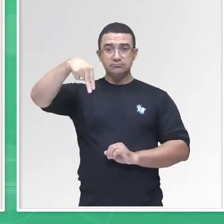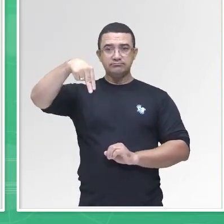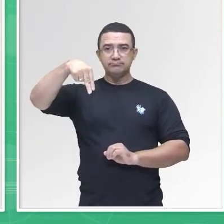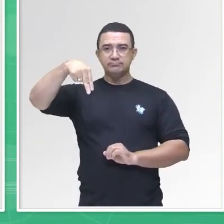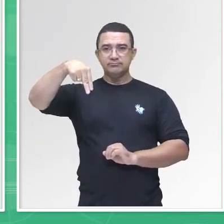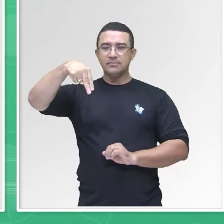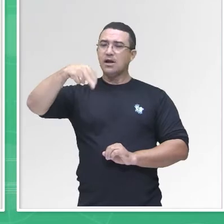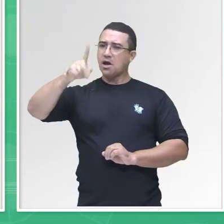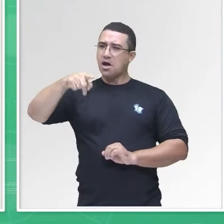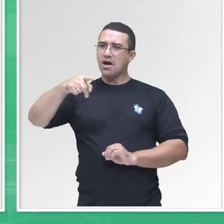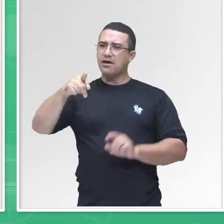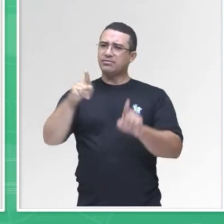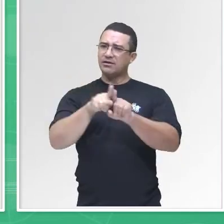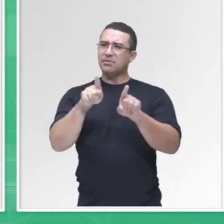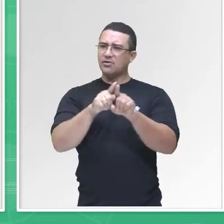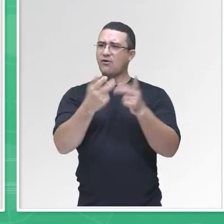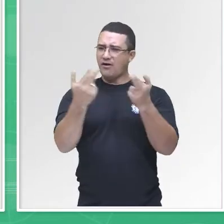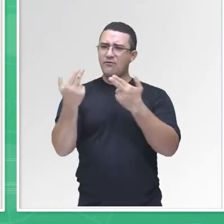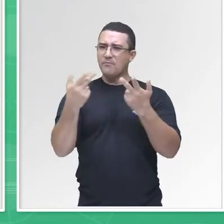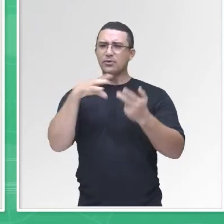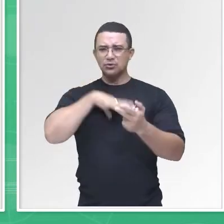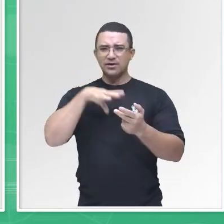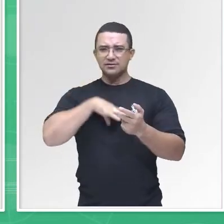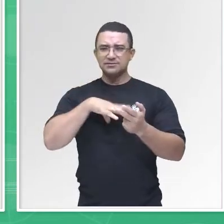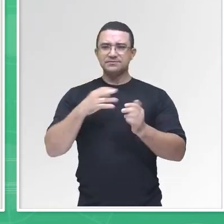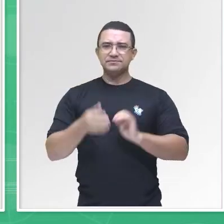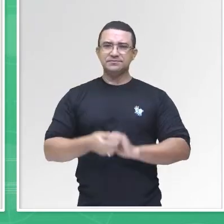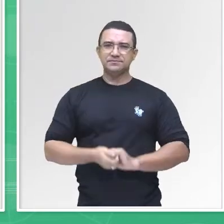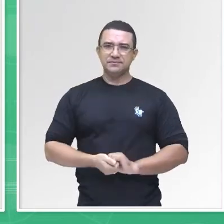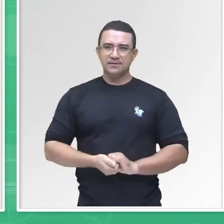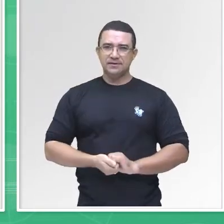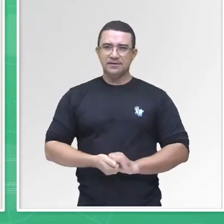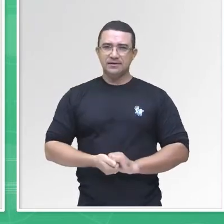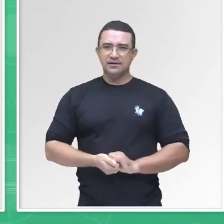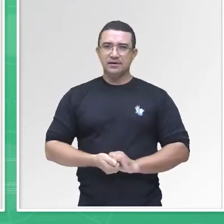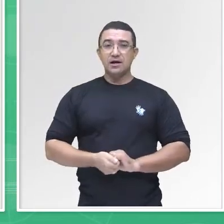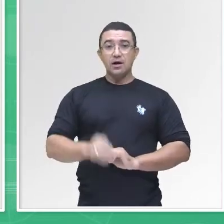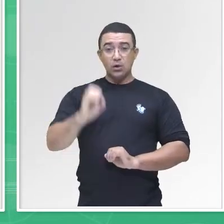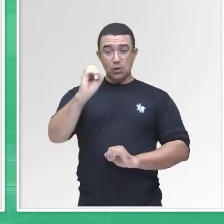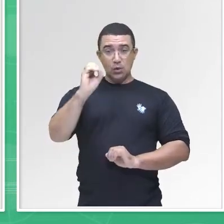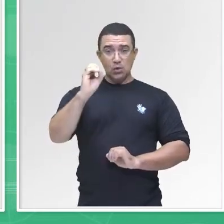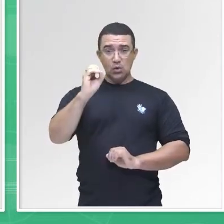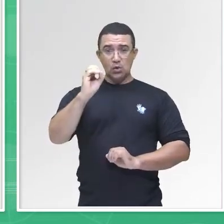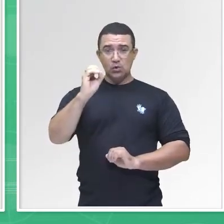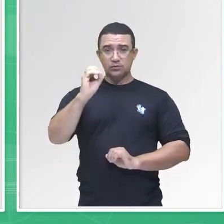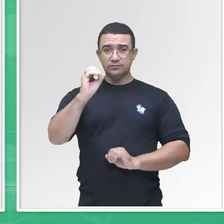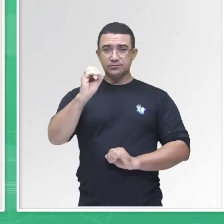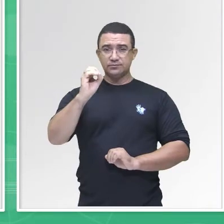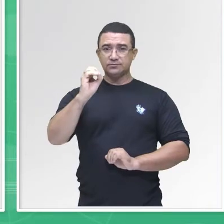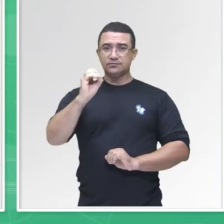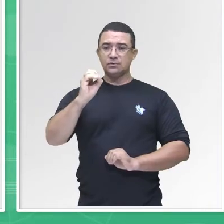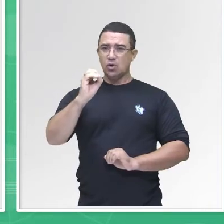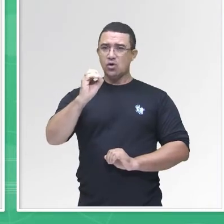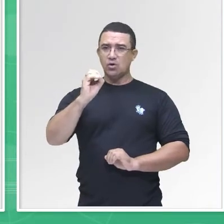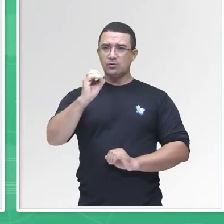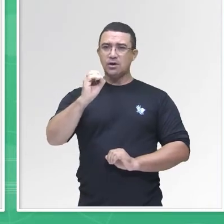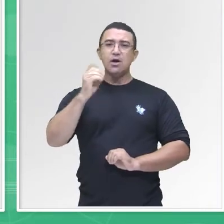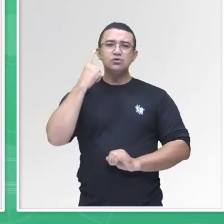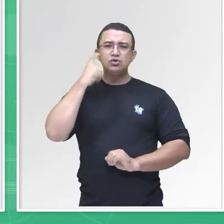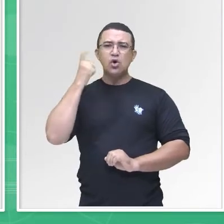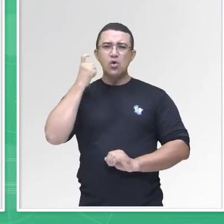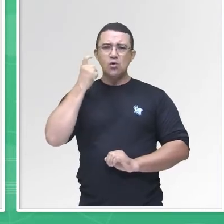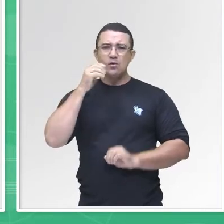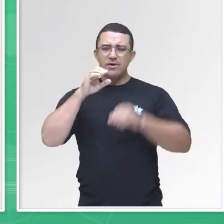o som do NH aqui do português, N. La O é fechada, ok? O, não é O,